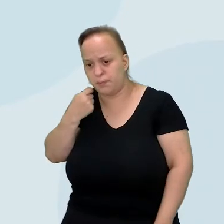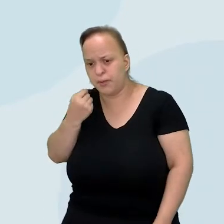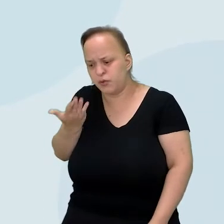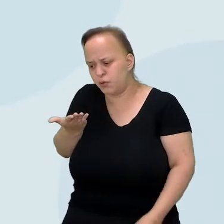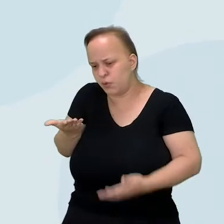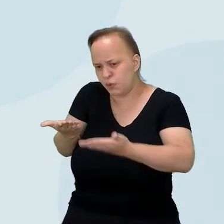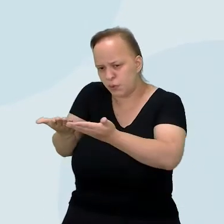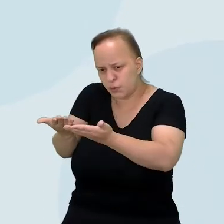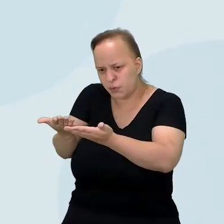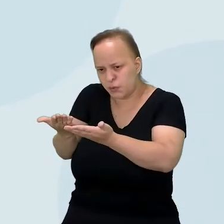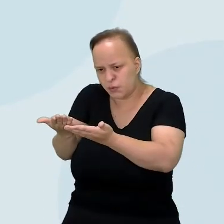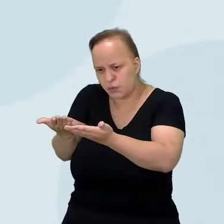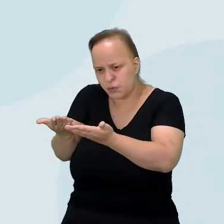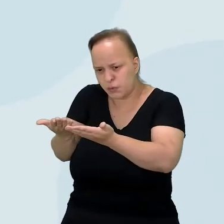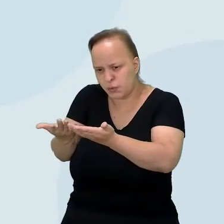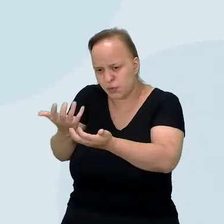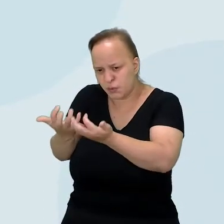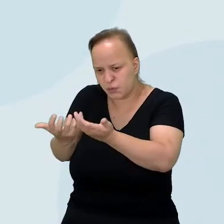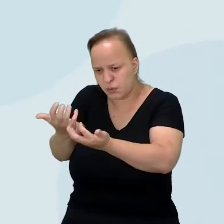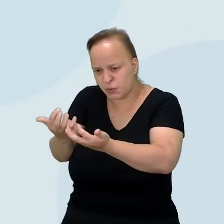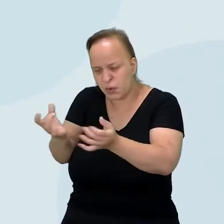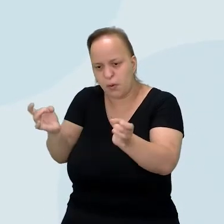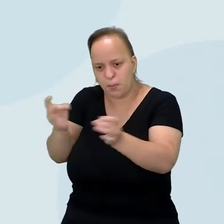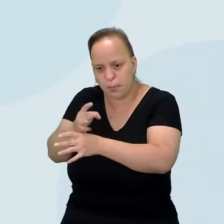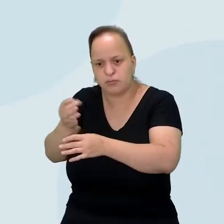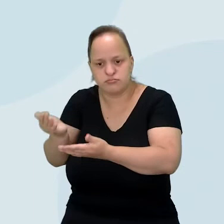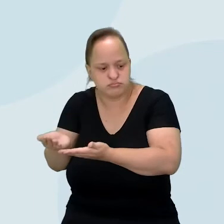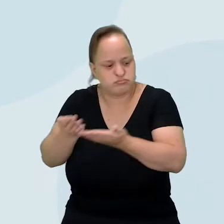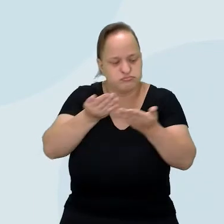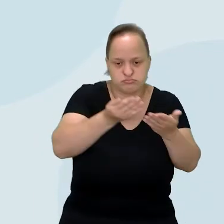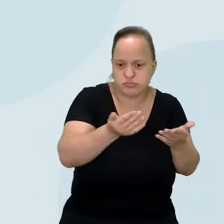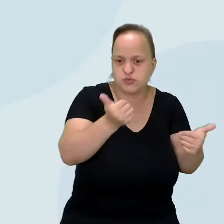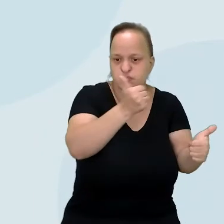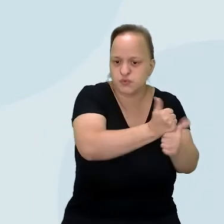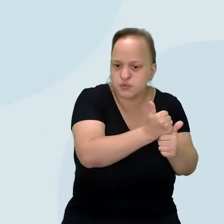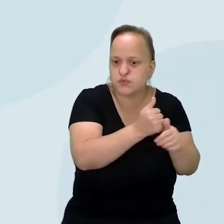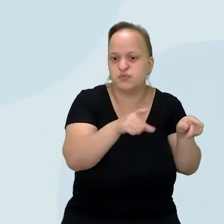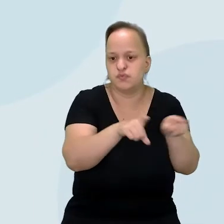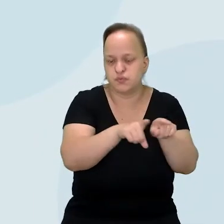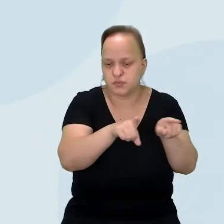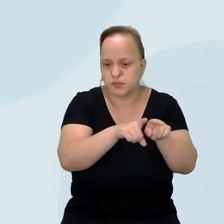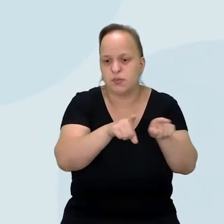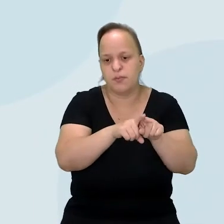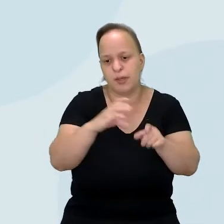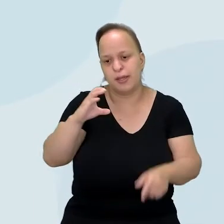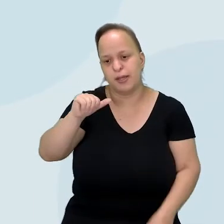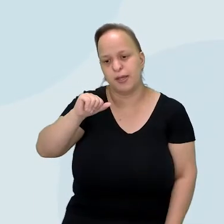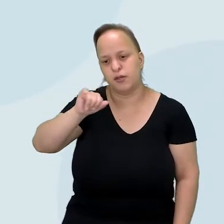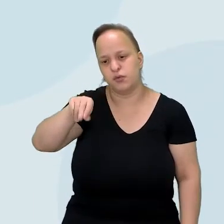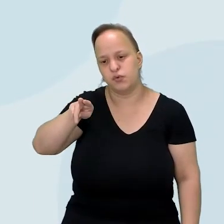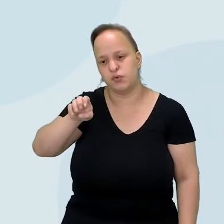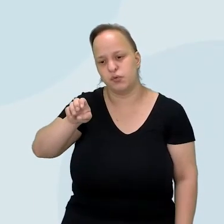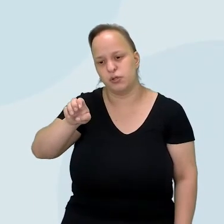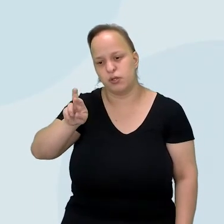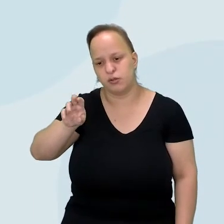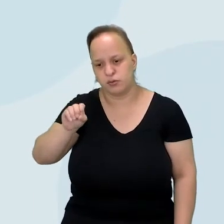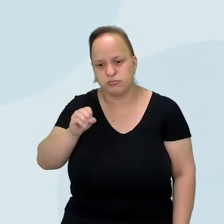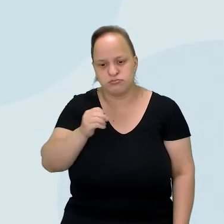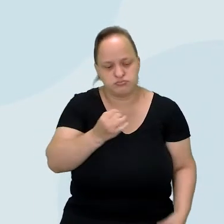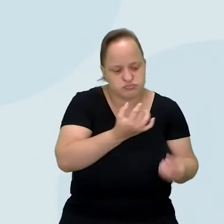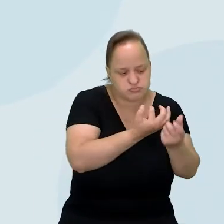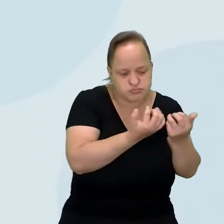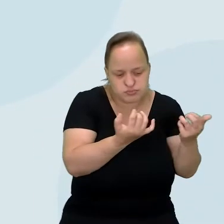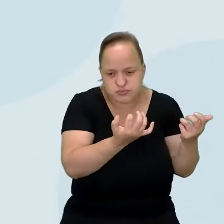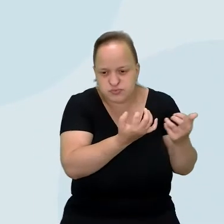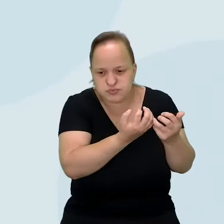de castanha verde, ou do cajueiro, pelo broto, de onde parte também as palmas